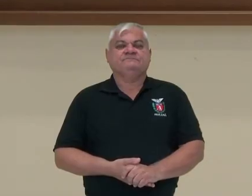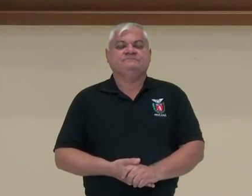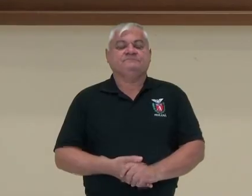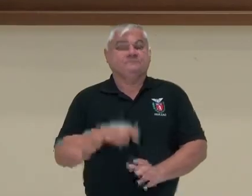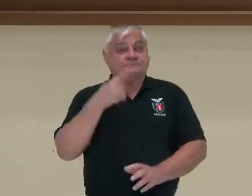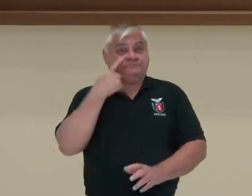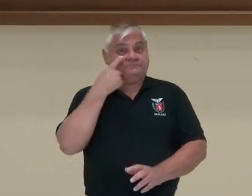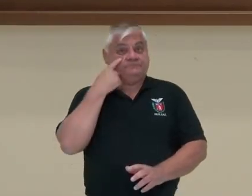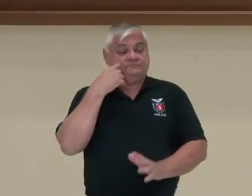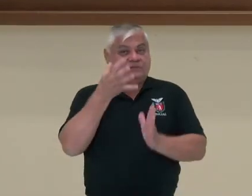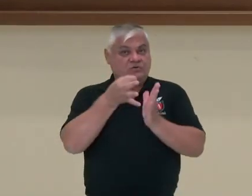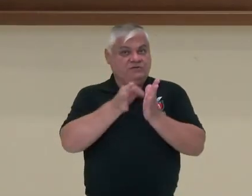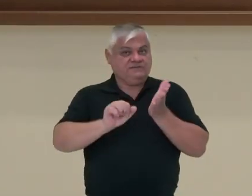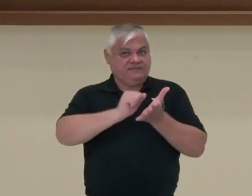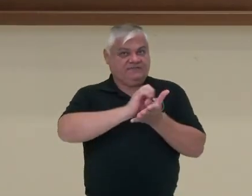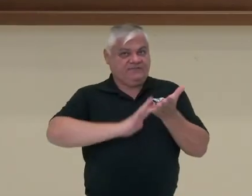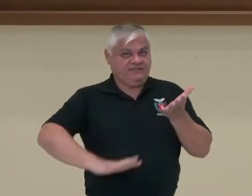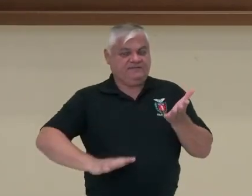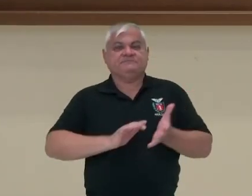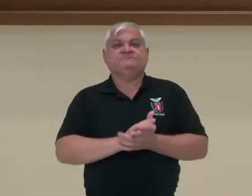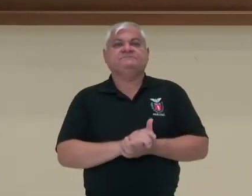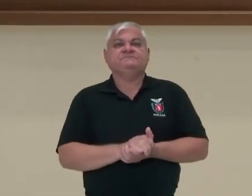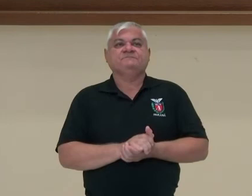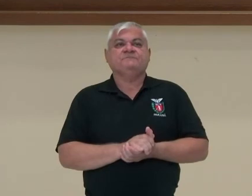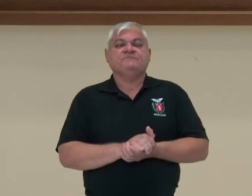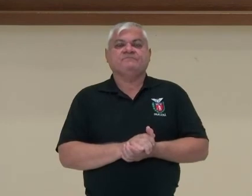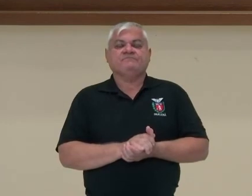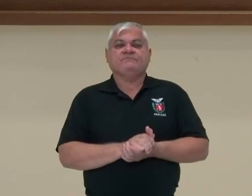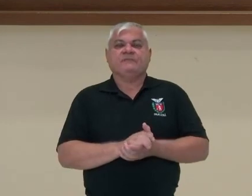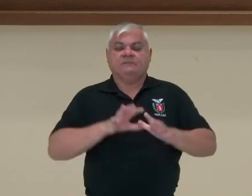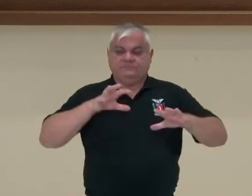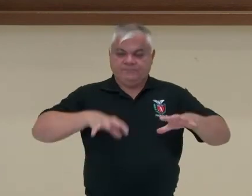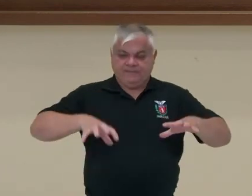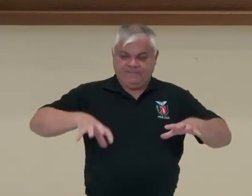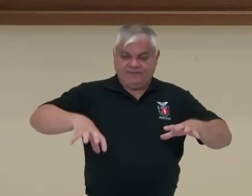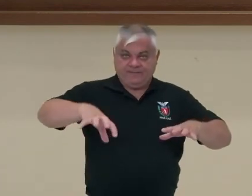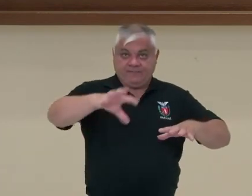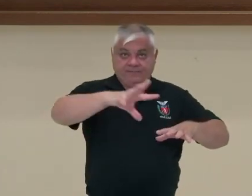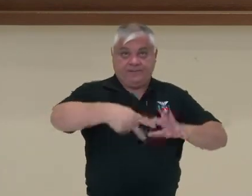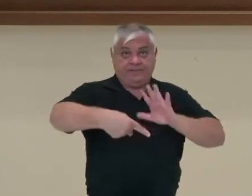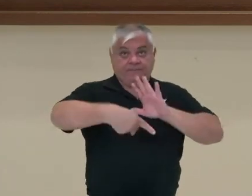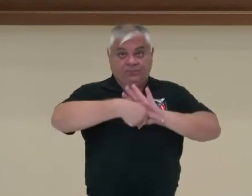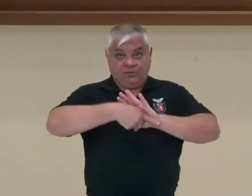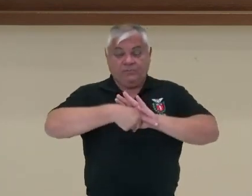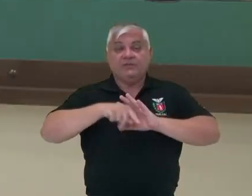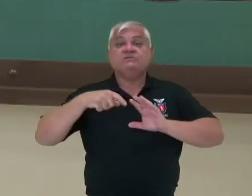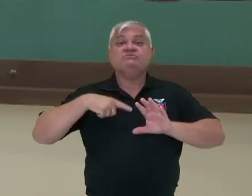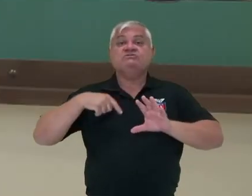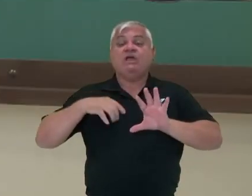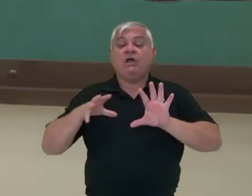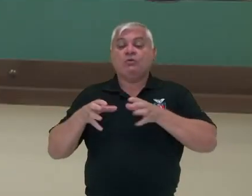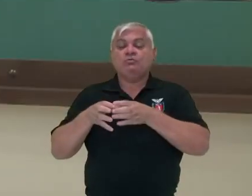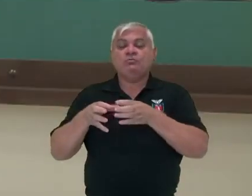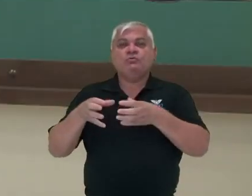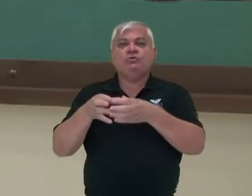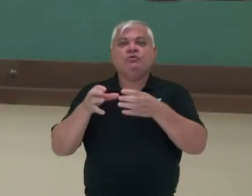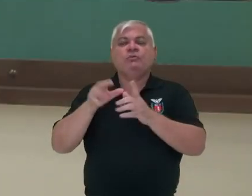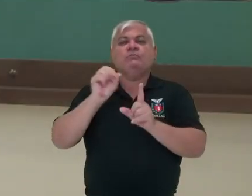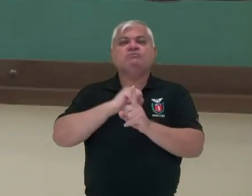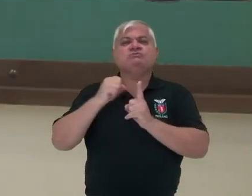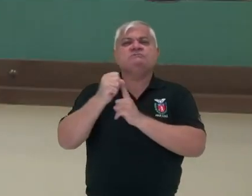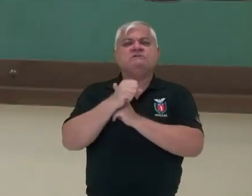Vamos fazer a correção então da nossa atividade, pessoal? Nos territórios dominados se formaram grupos sociais bem